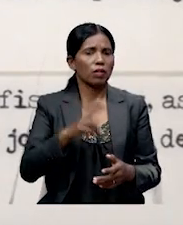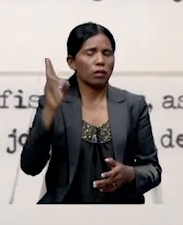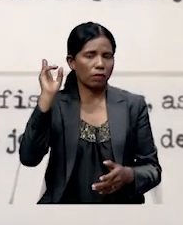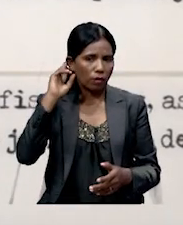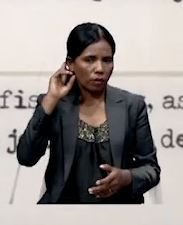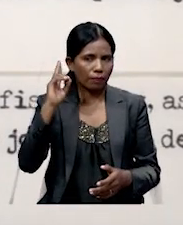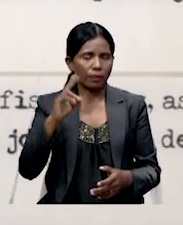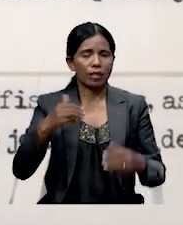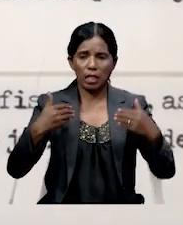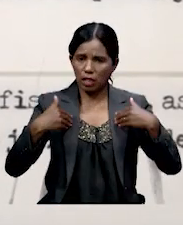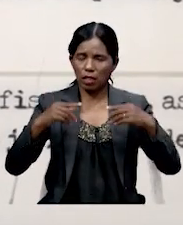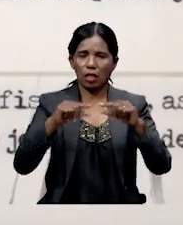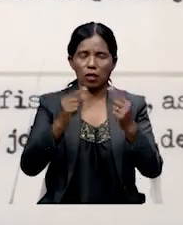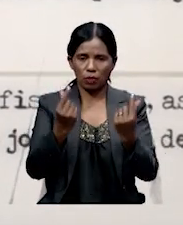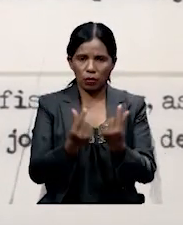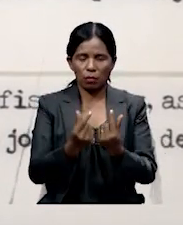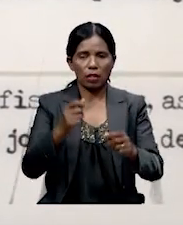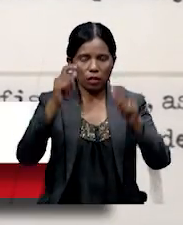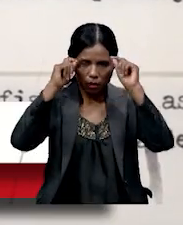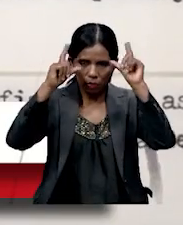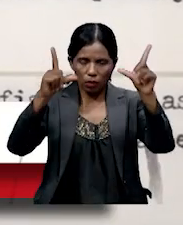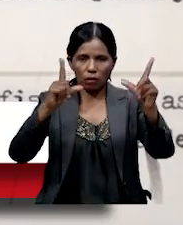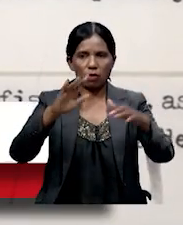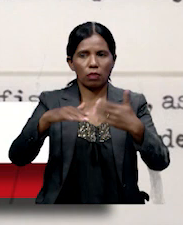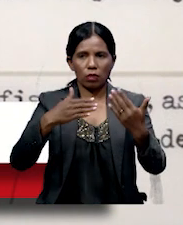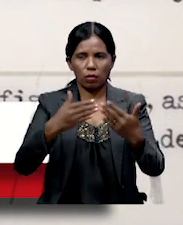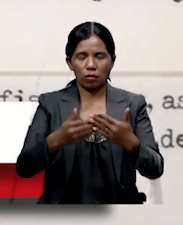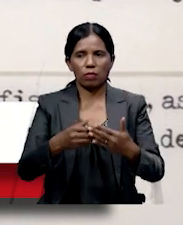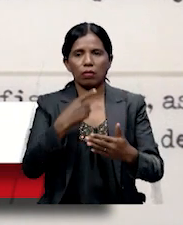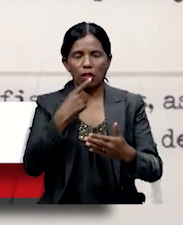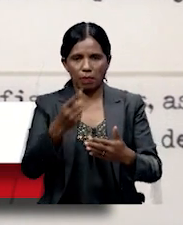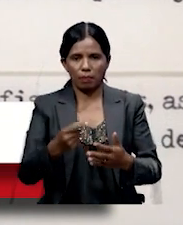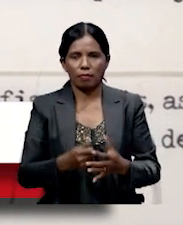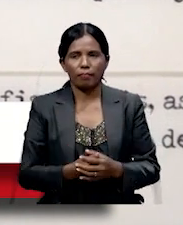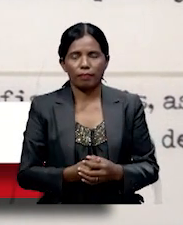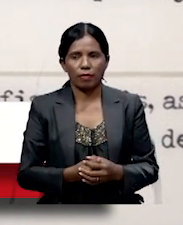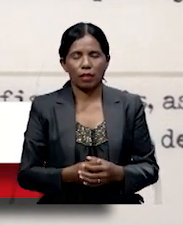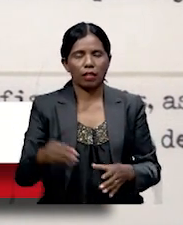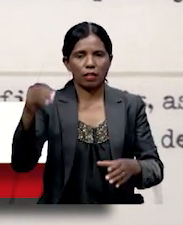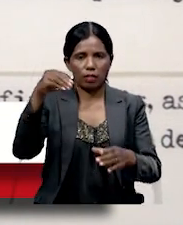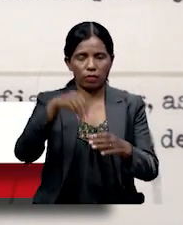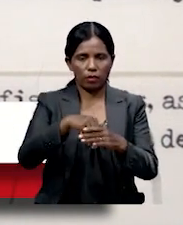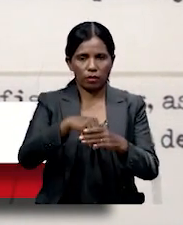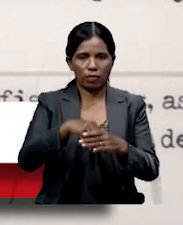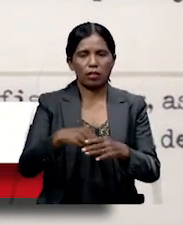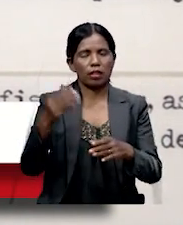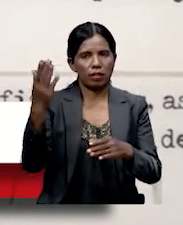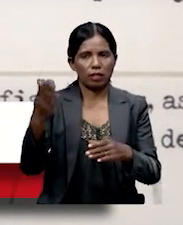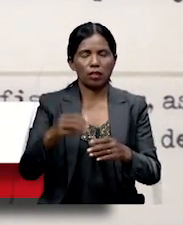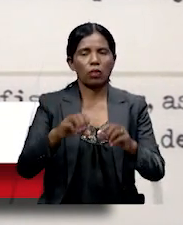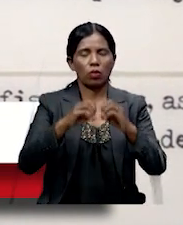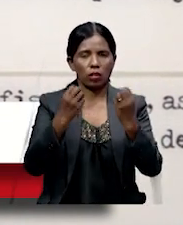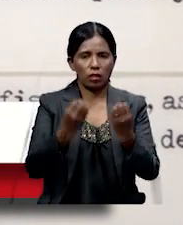iha grupo Timor Oriental maka iha suspeita katak envolve iha